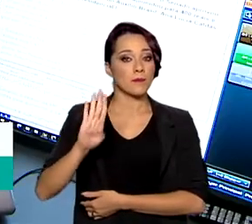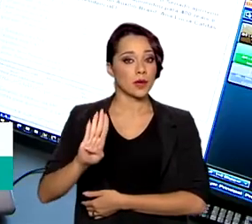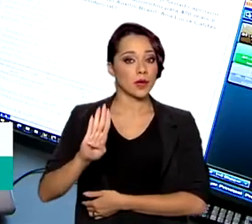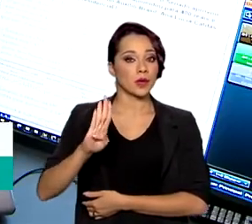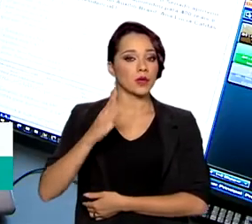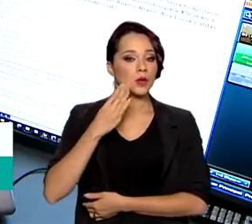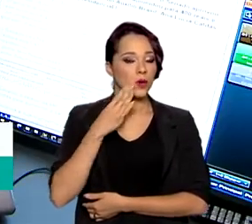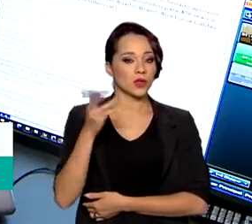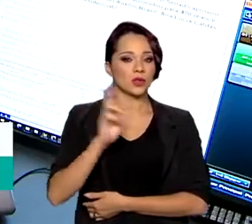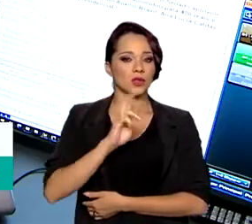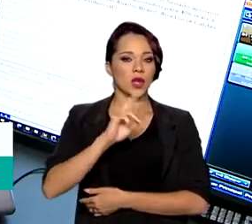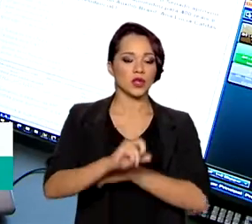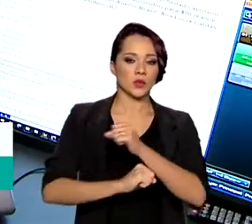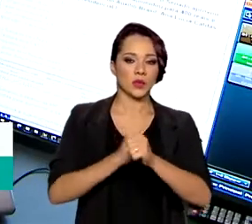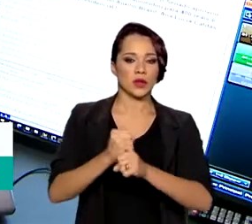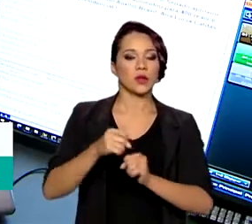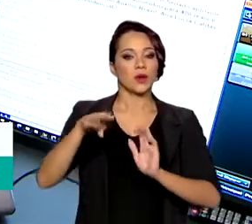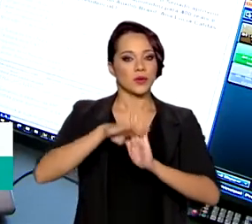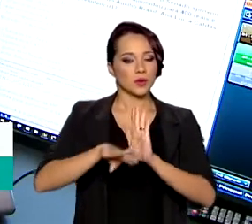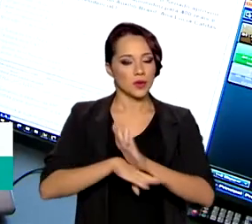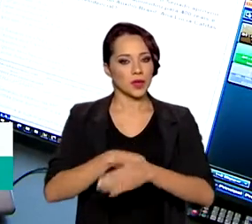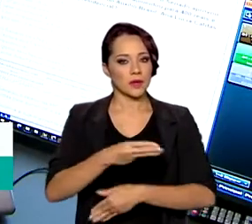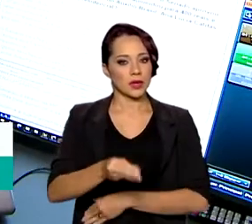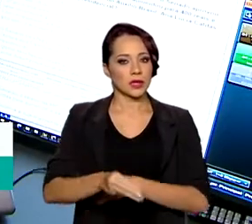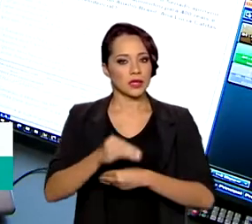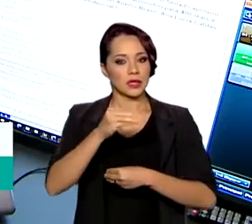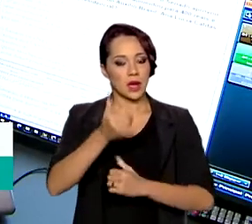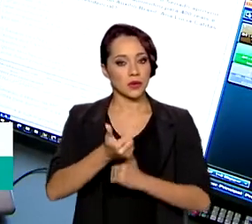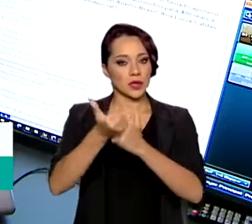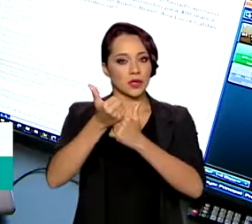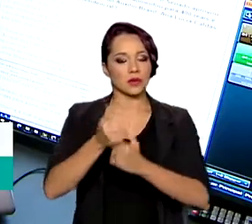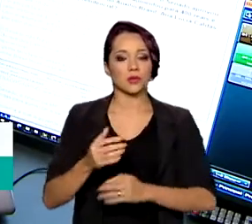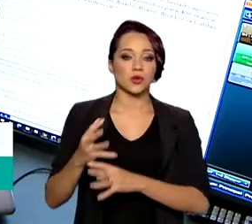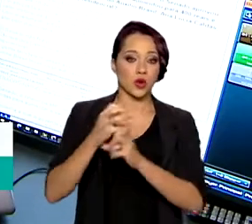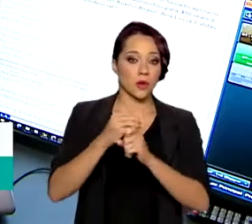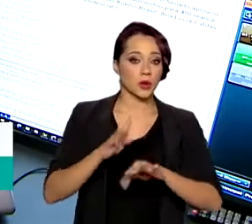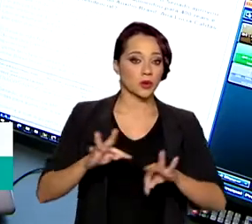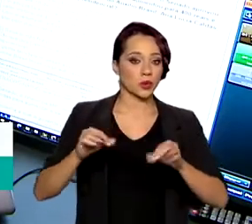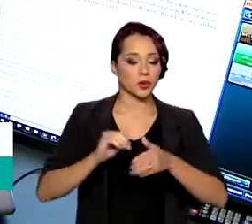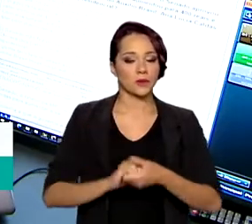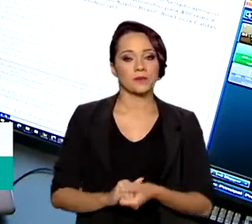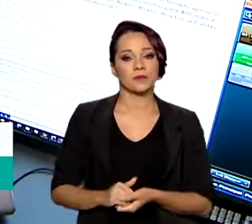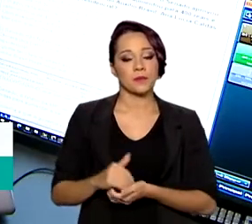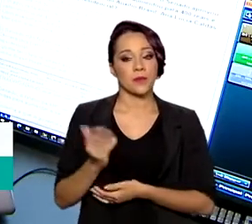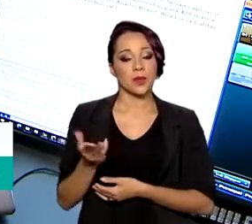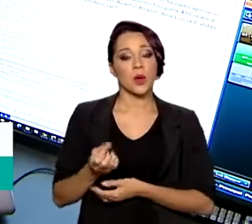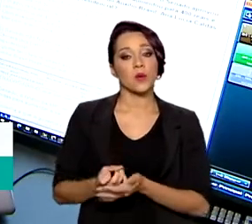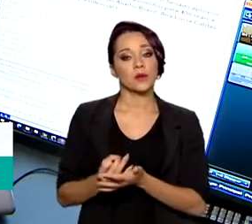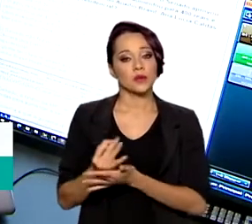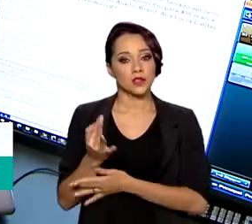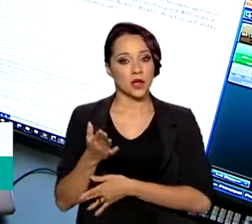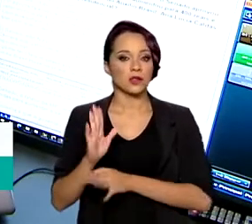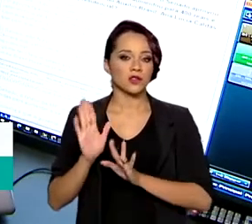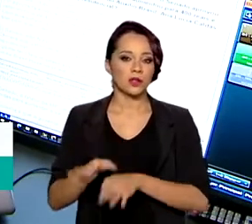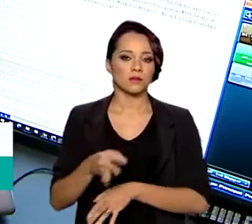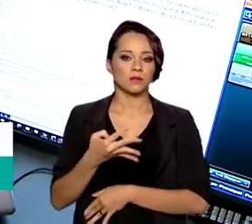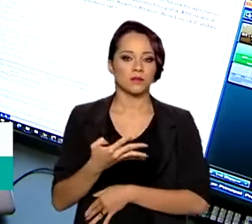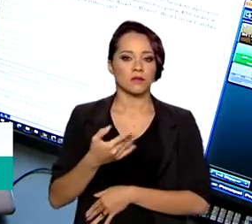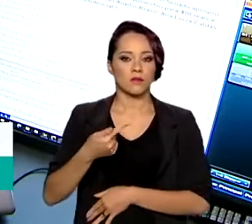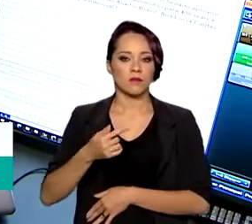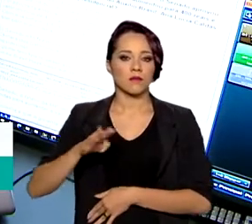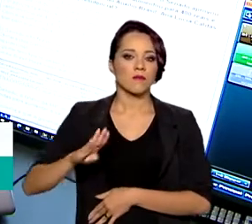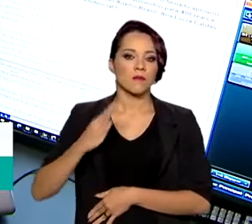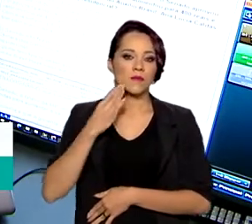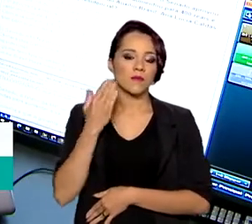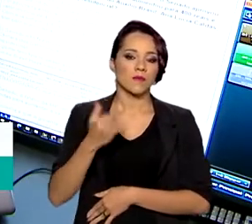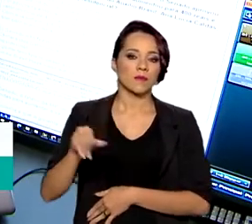esse auxílio complementar, né, com o auxílio total. Na realidade, o volume regular já é de 47 bilhões e